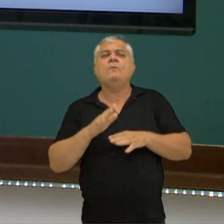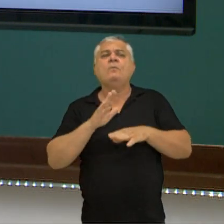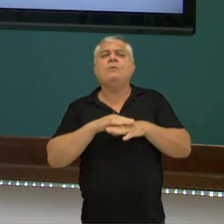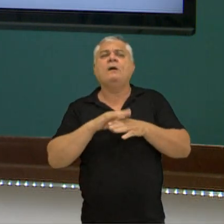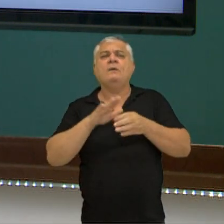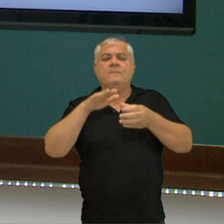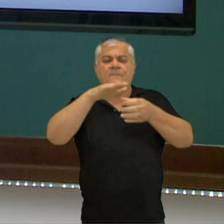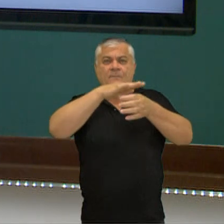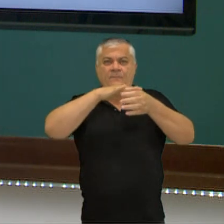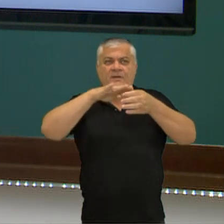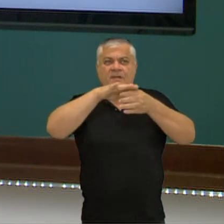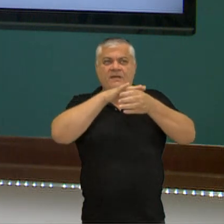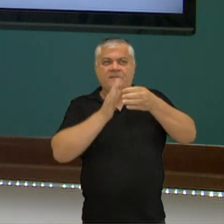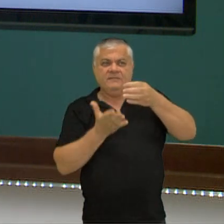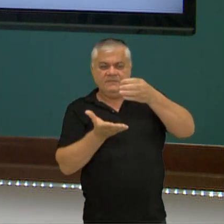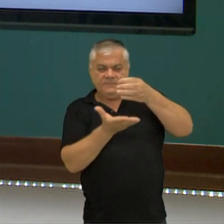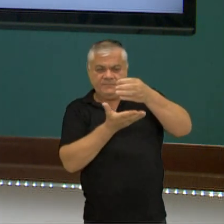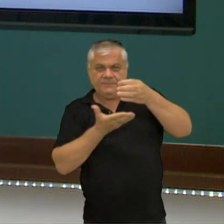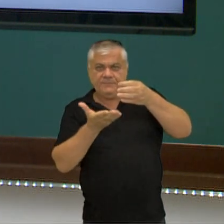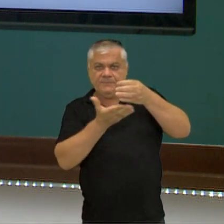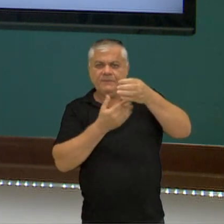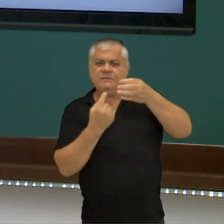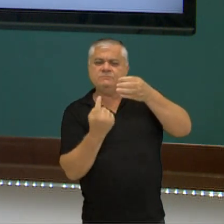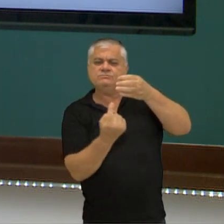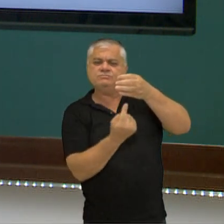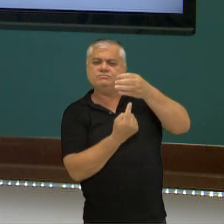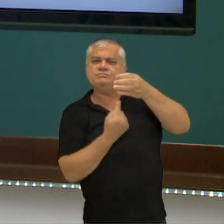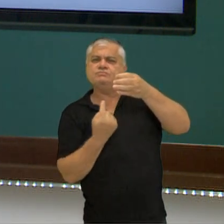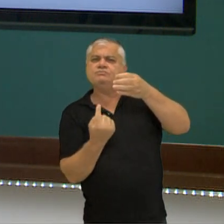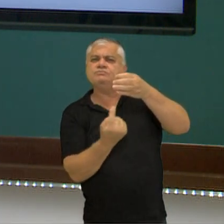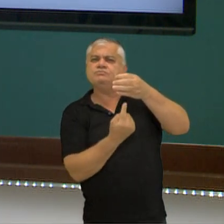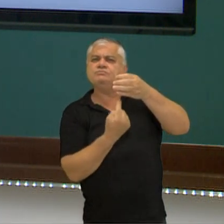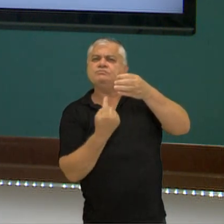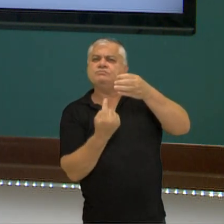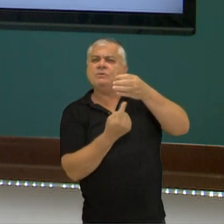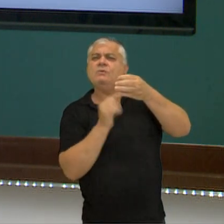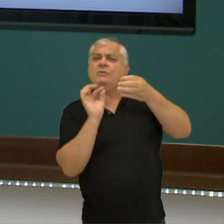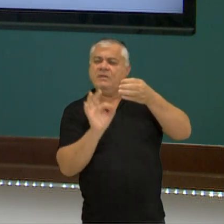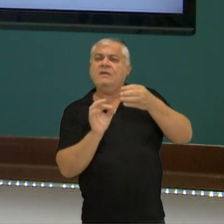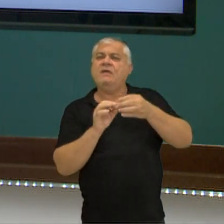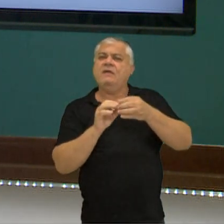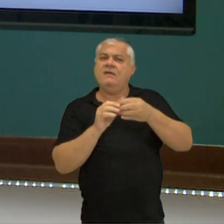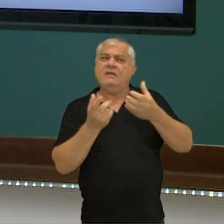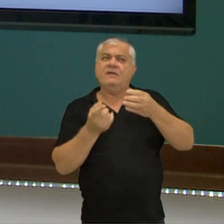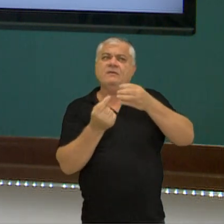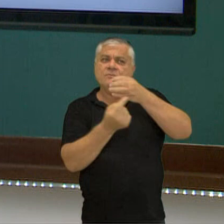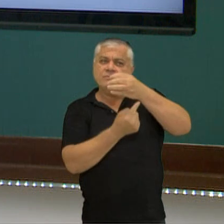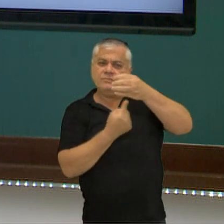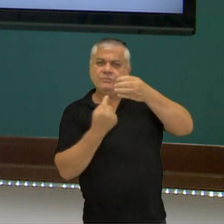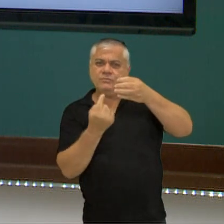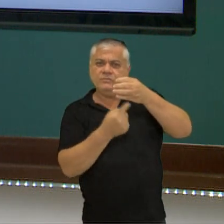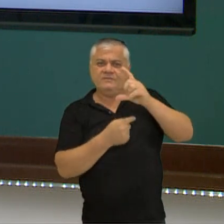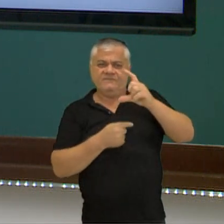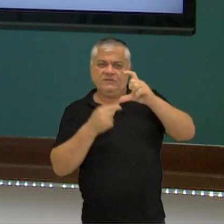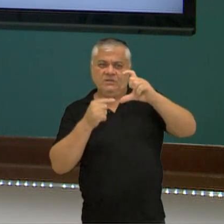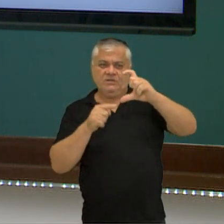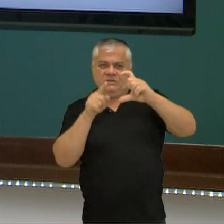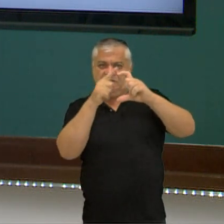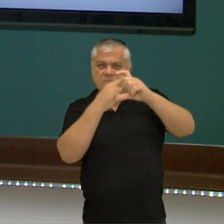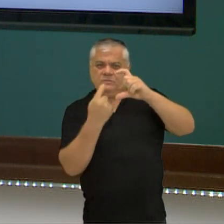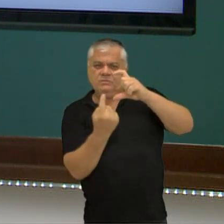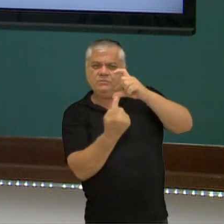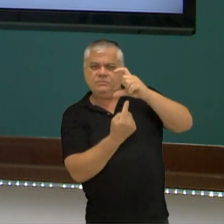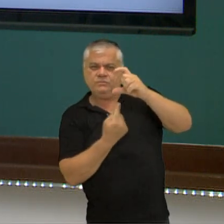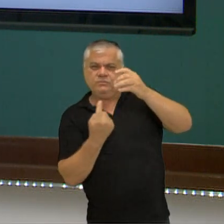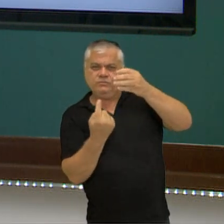plana aqui que está formando para ele girar? Exatamente um retângulo, né? O retângulo está girando